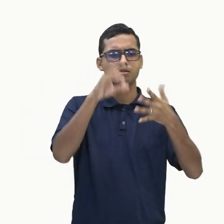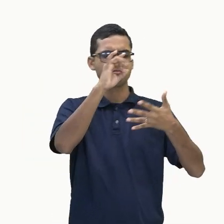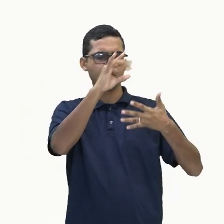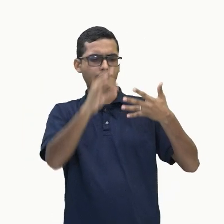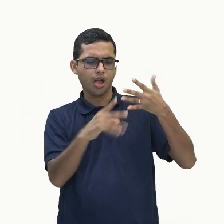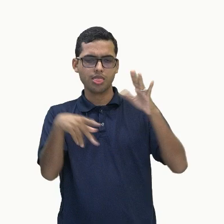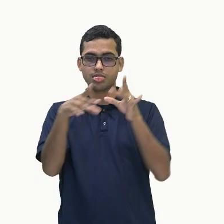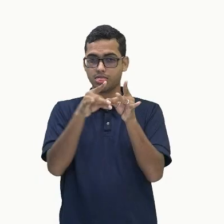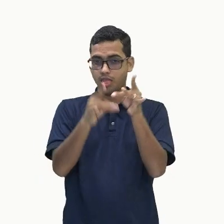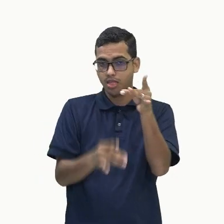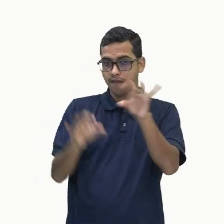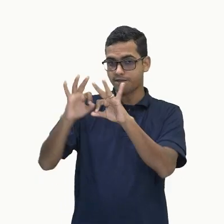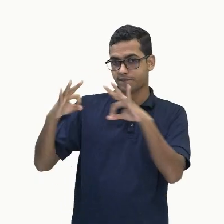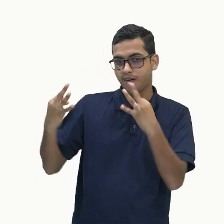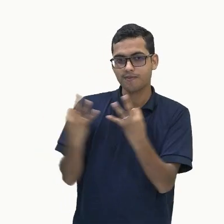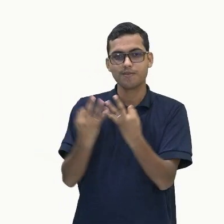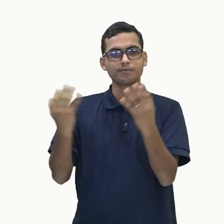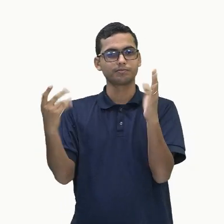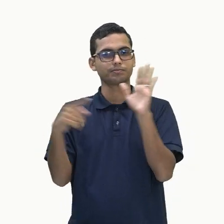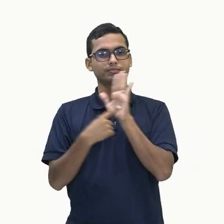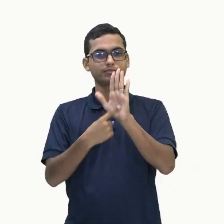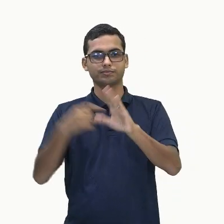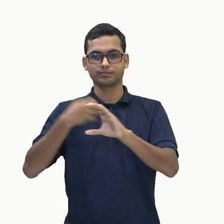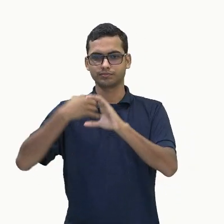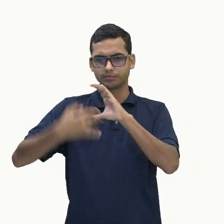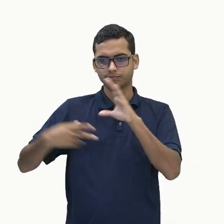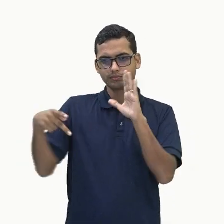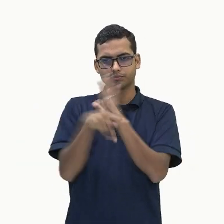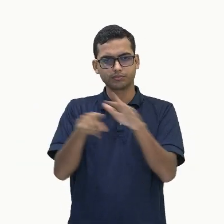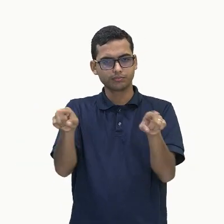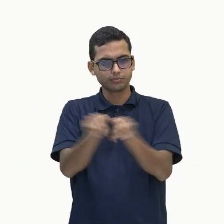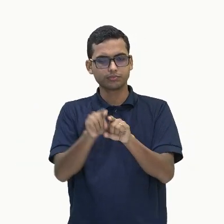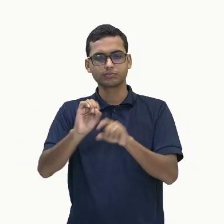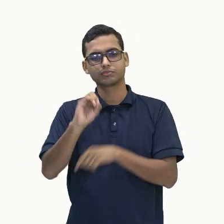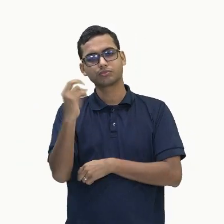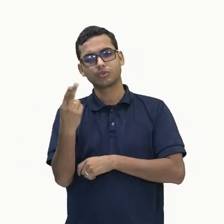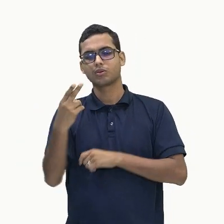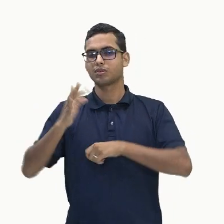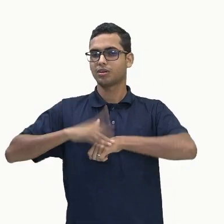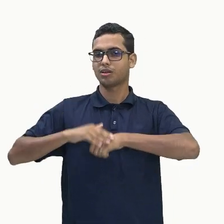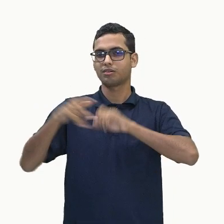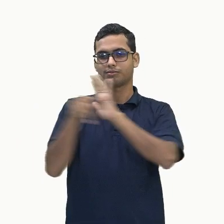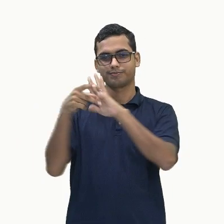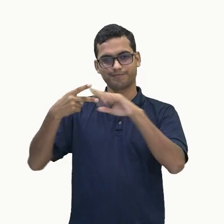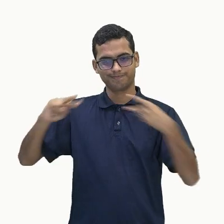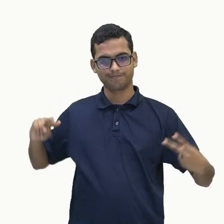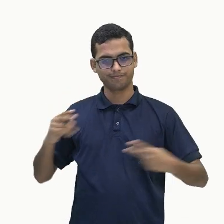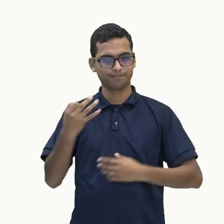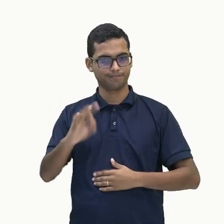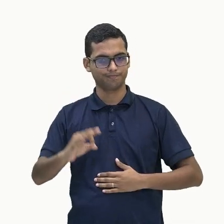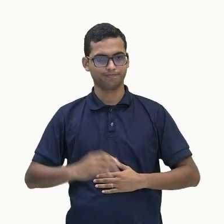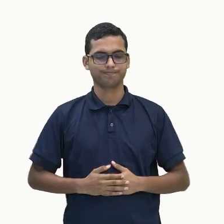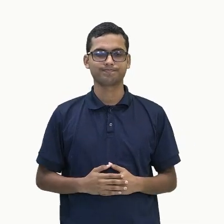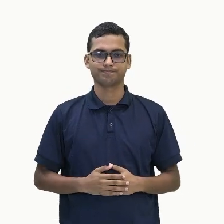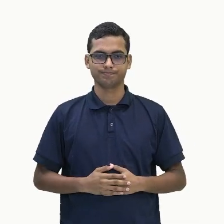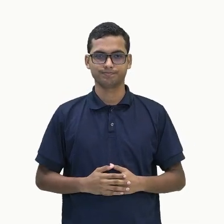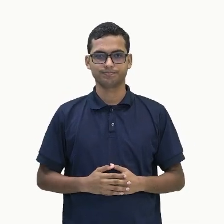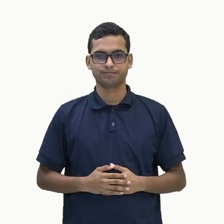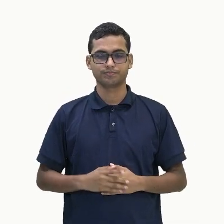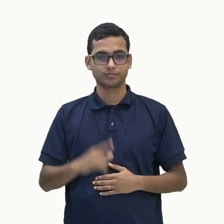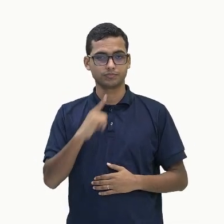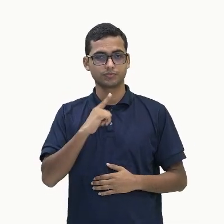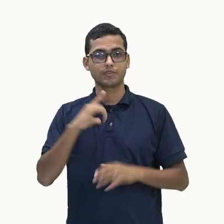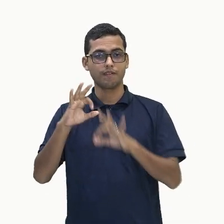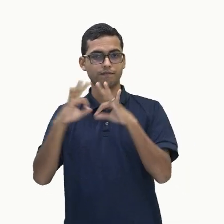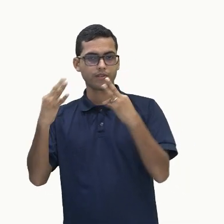quem apresenta ou transmite certas características ou até mesmo doenças genéticas. Então, percebo que no heredograma a gente vai ver o parentesco, quem